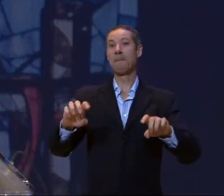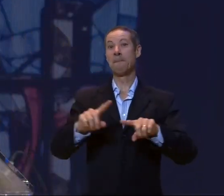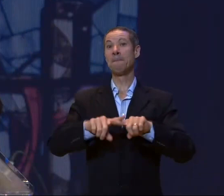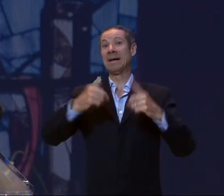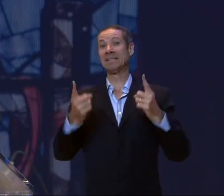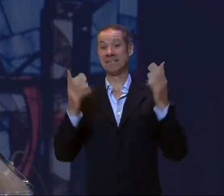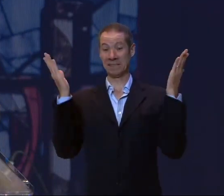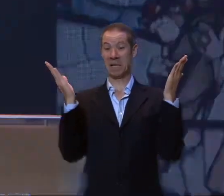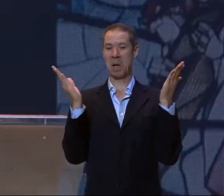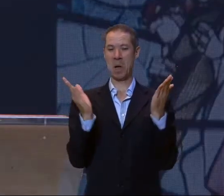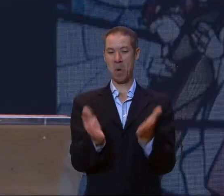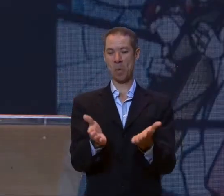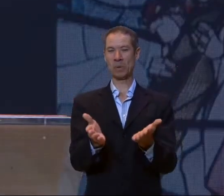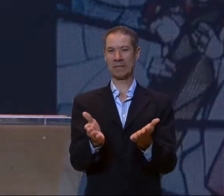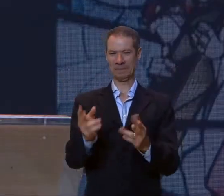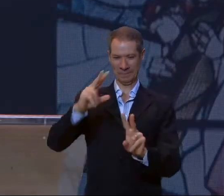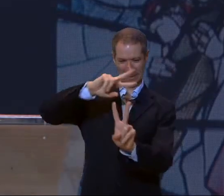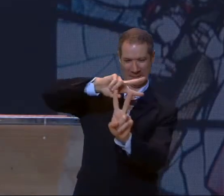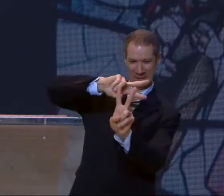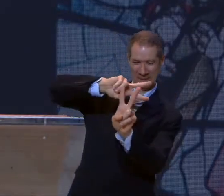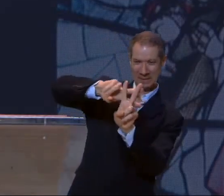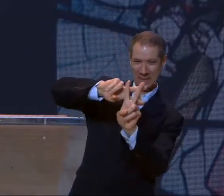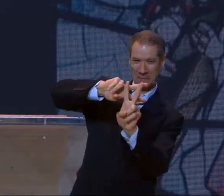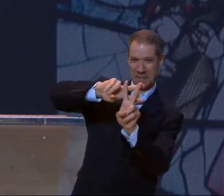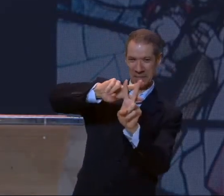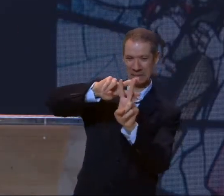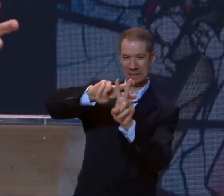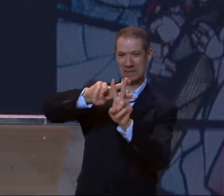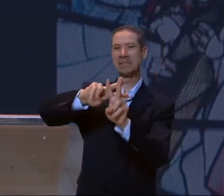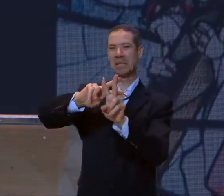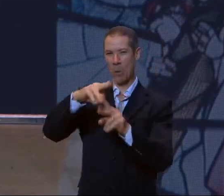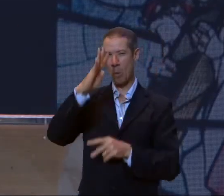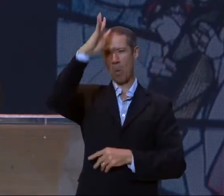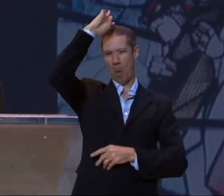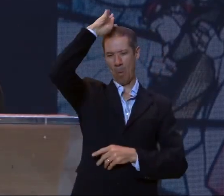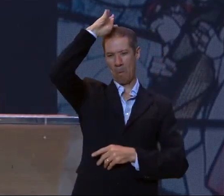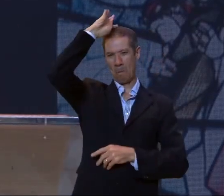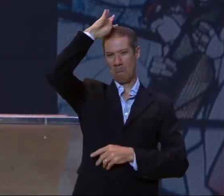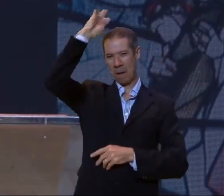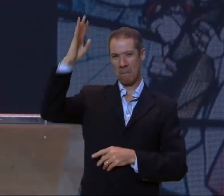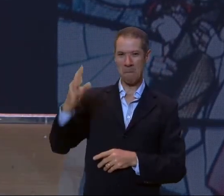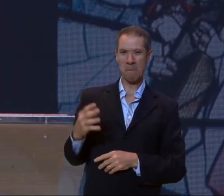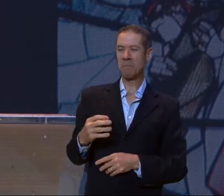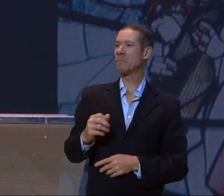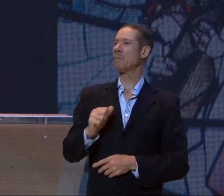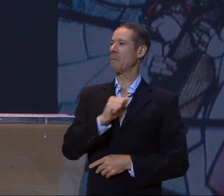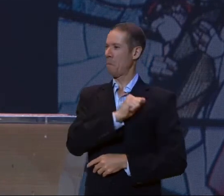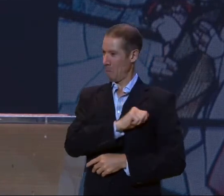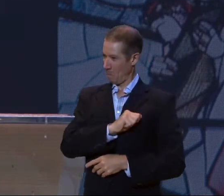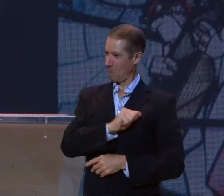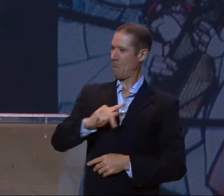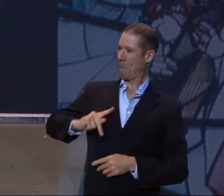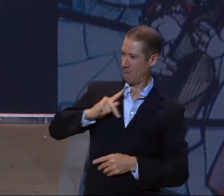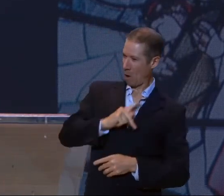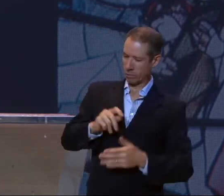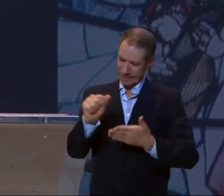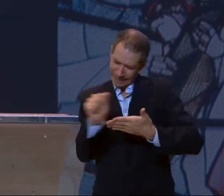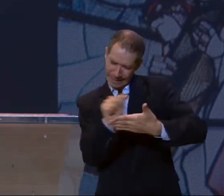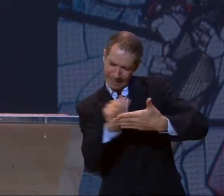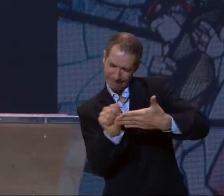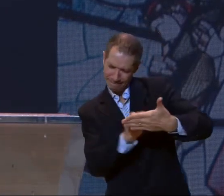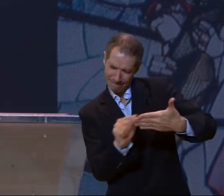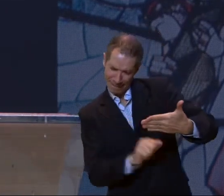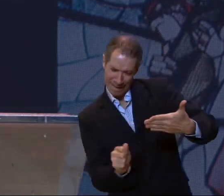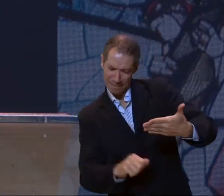E agora, na prisão, essa prisão domiciliar em Roma, ele escreve cartas da prisão